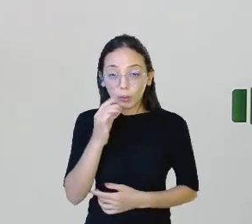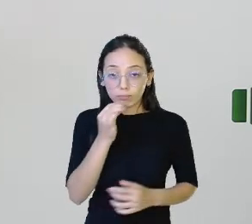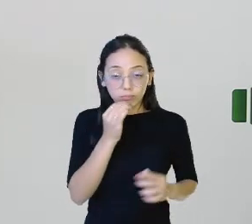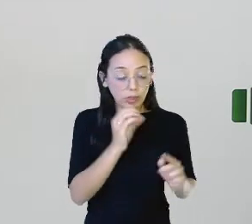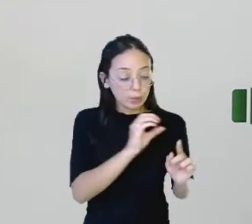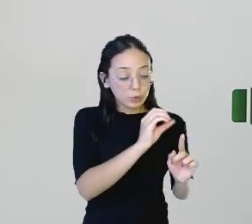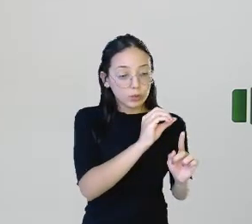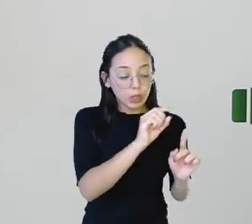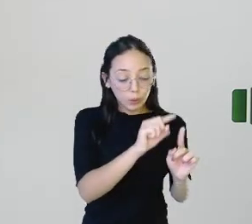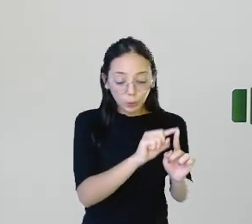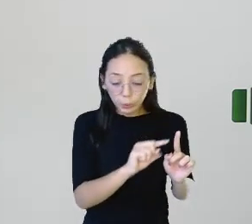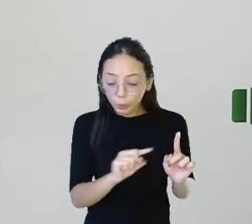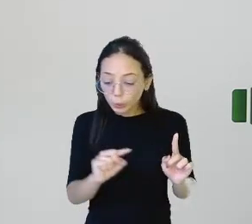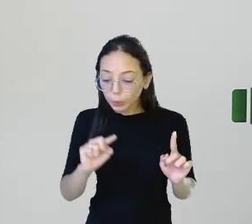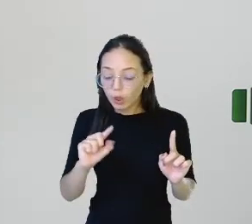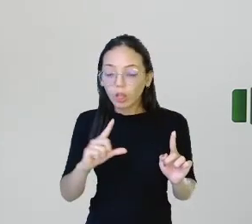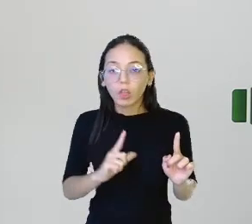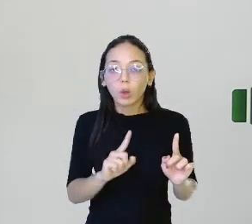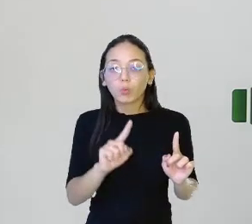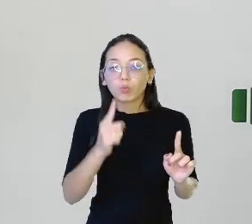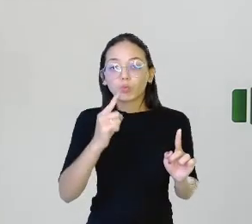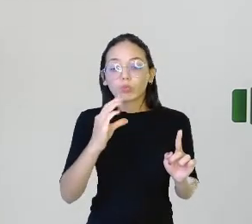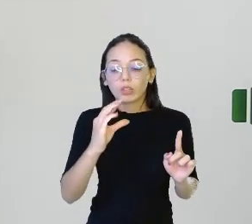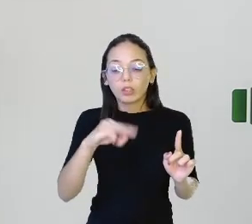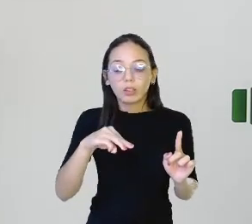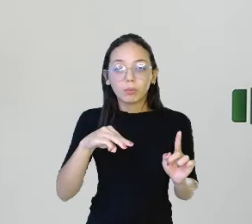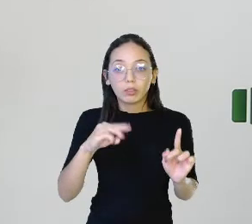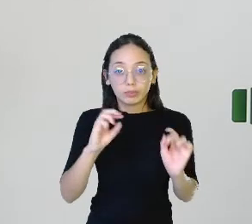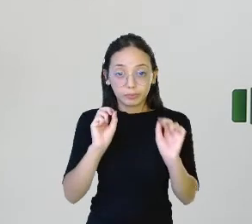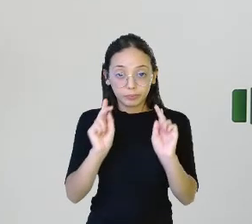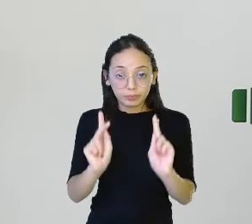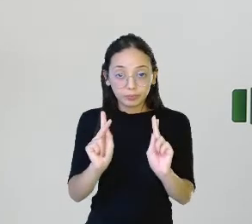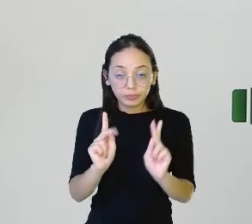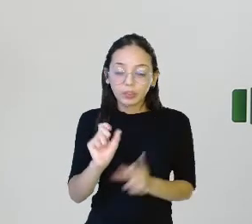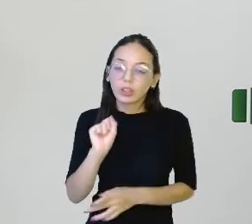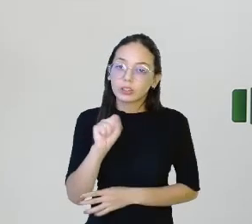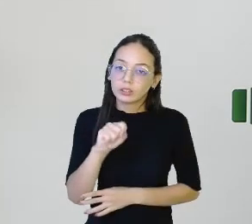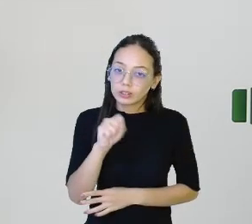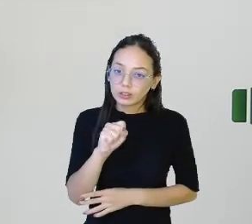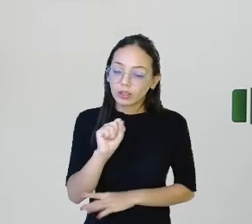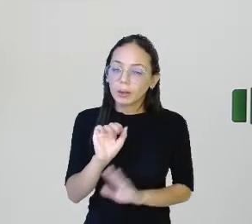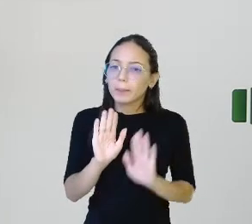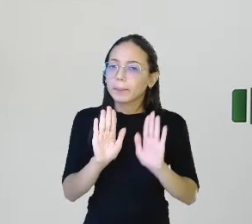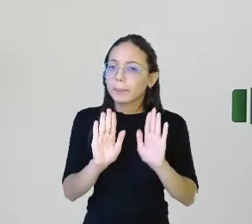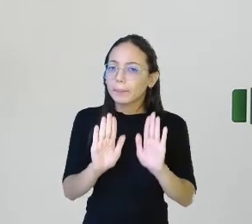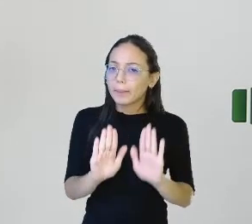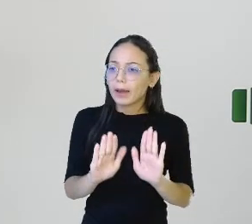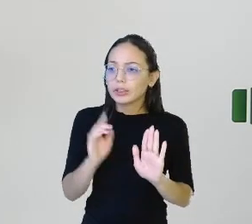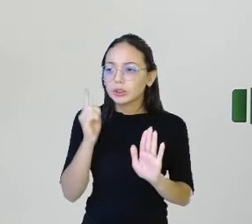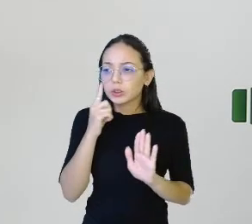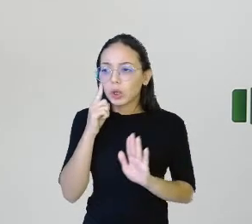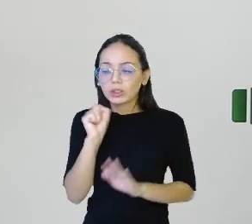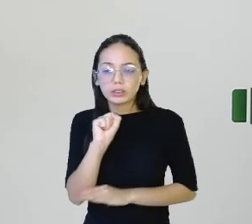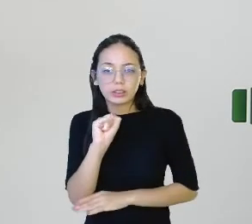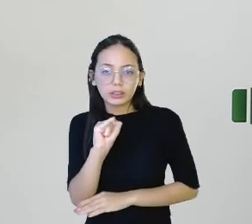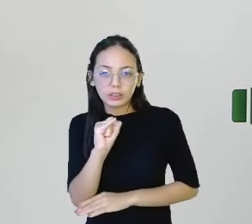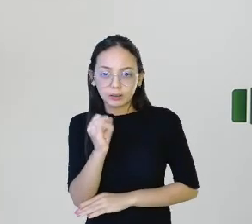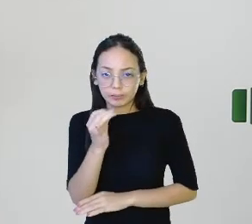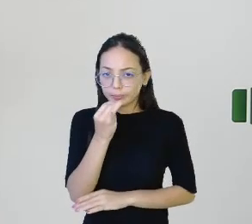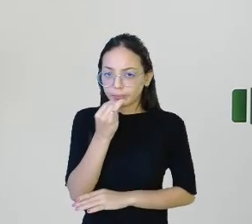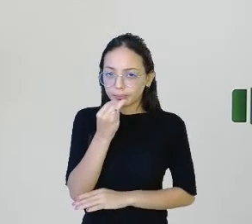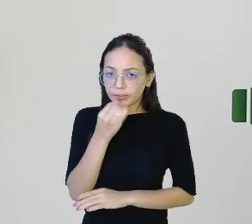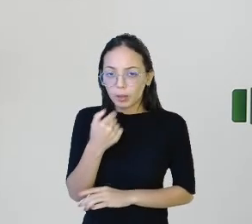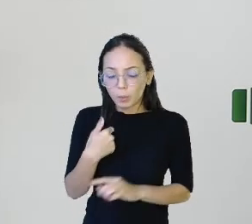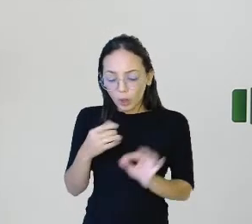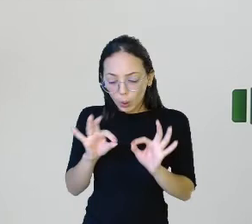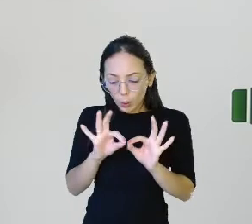o outro 1 centímetro. Correto? Sim. Mas, se por acaso eu fosse